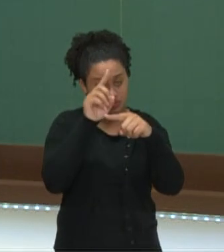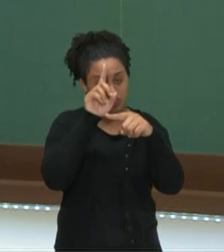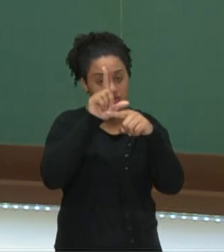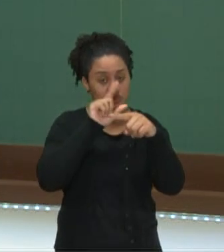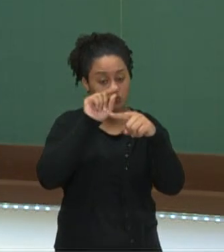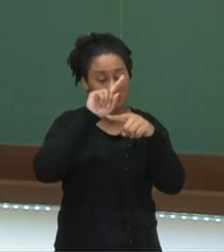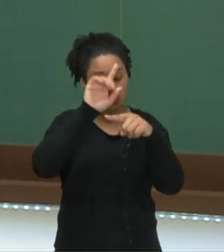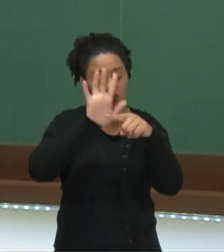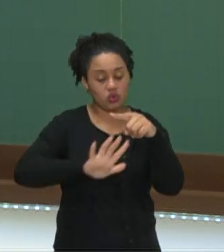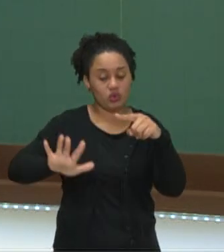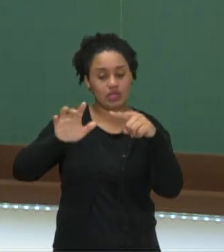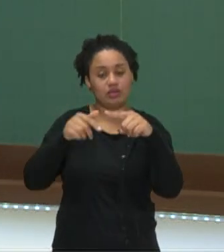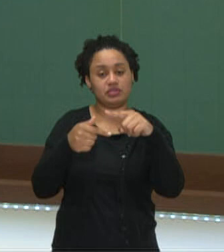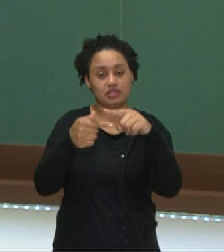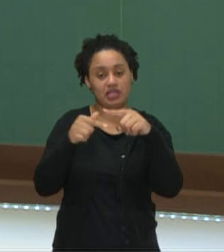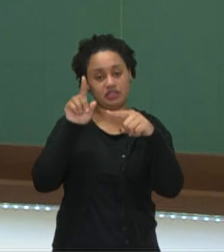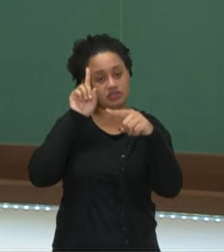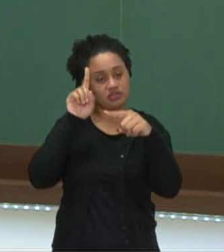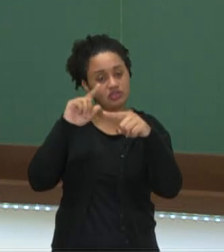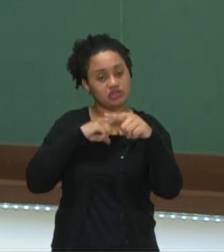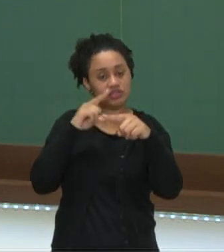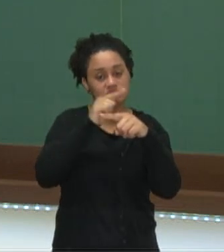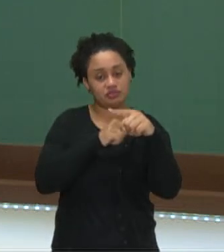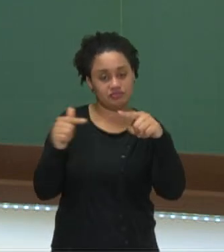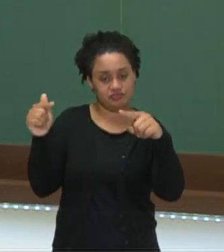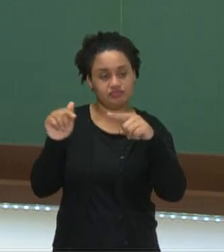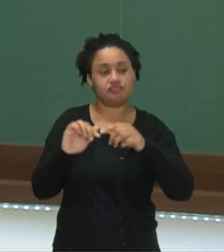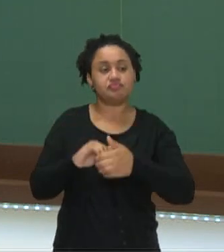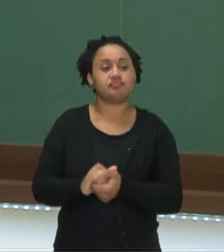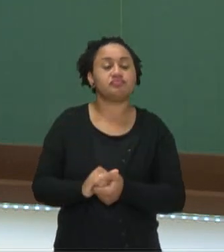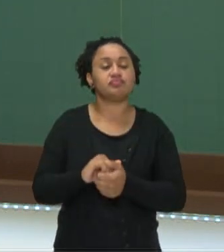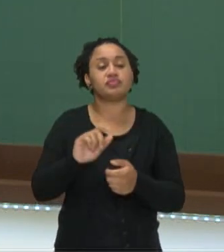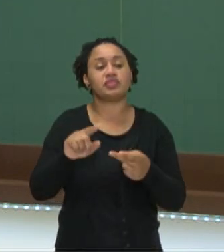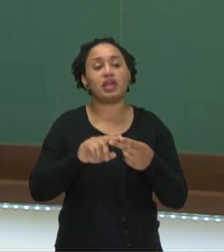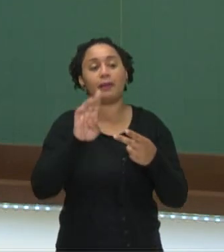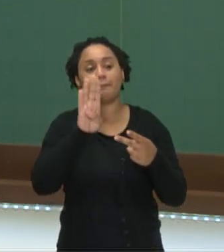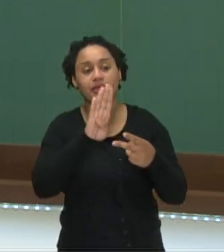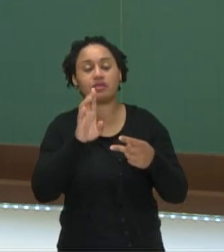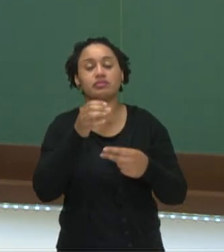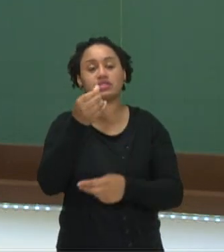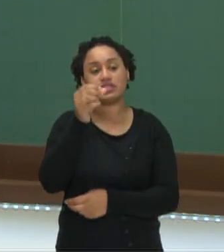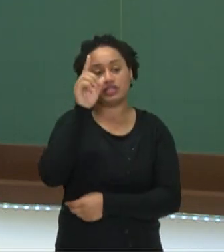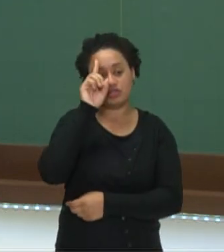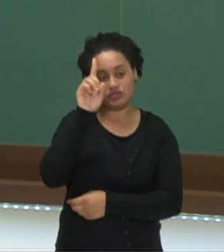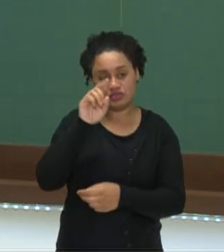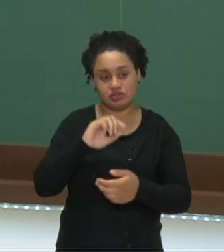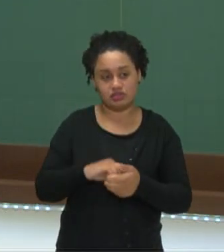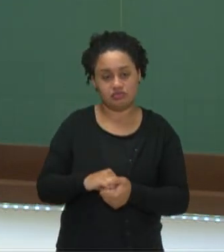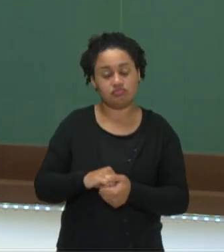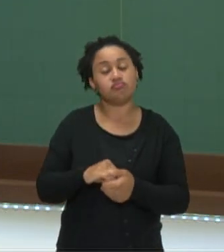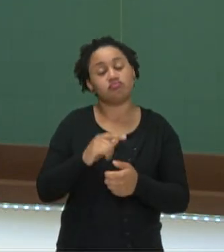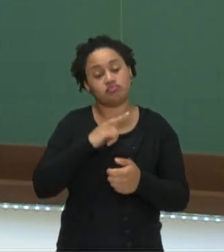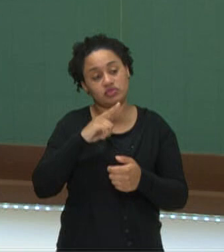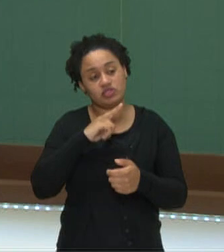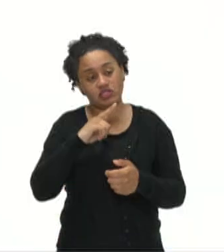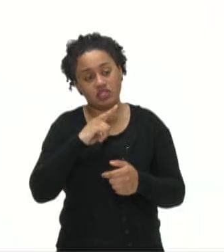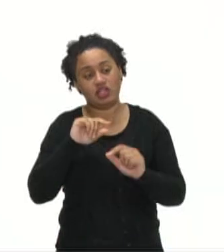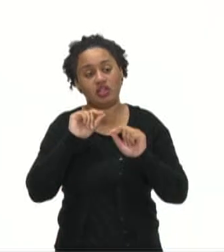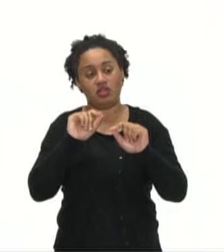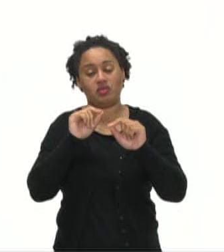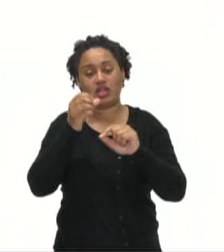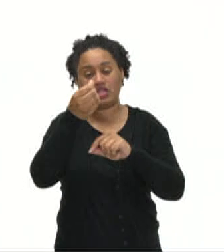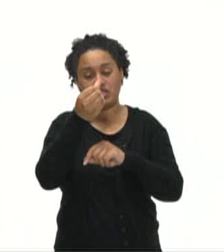de um total de 7 dias que tem a minha semana. Na letra B, pego 6 dias. Bom, eu estou considerando,